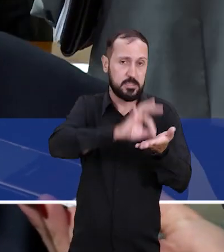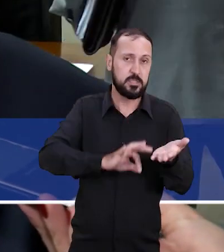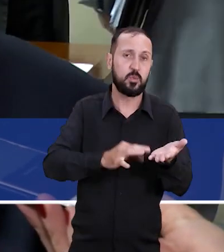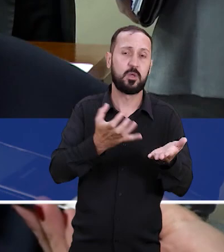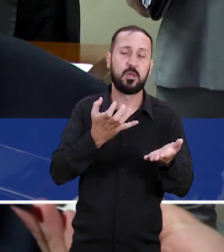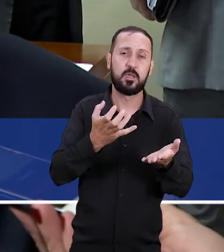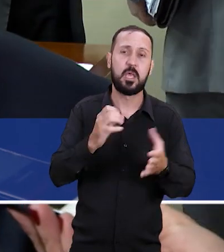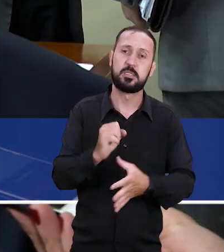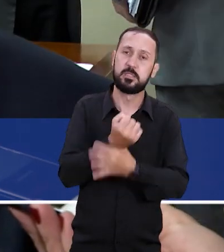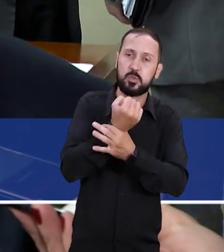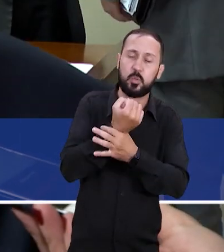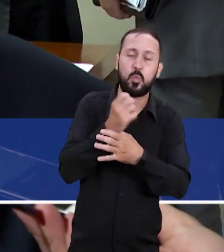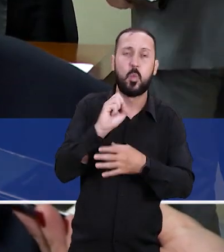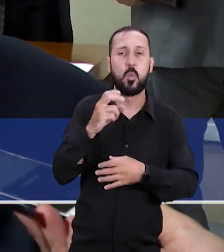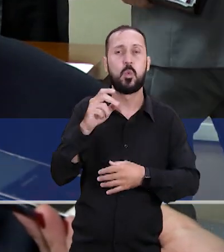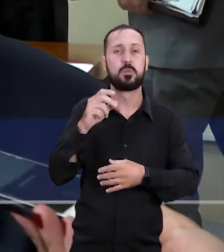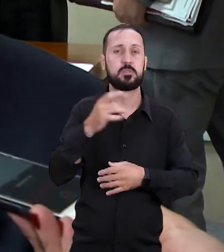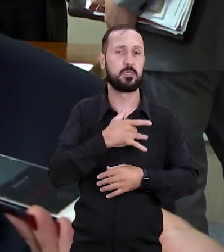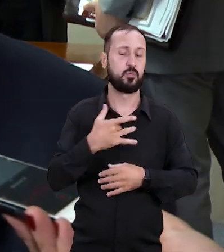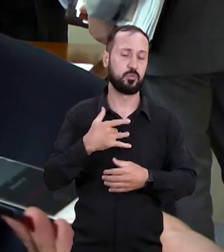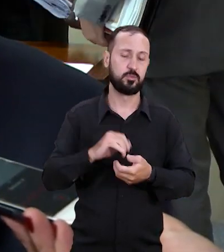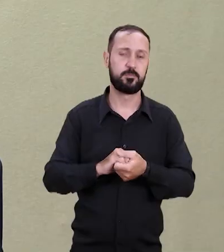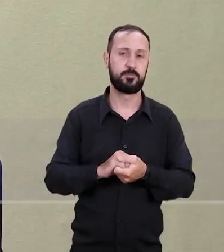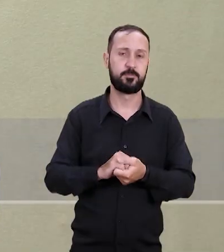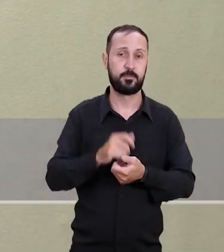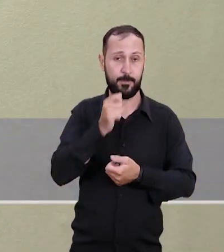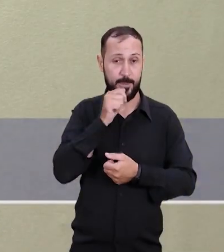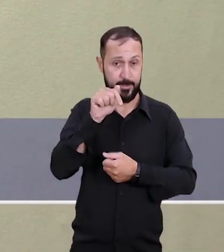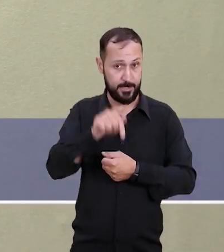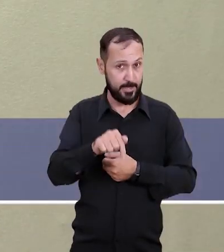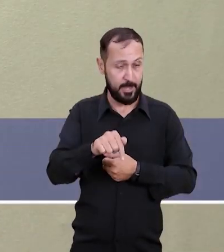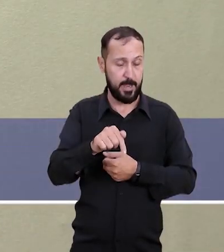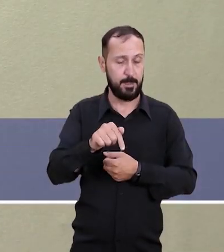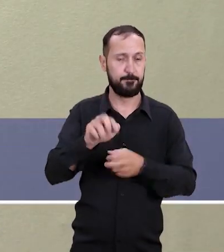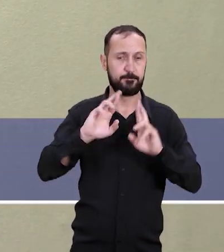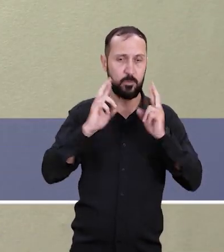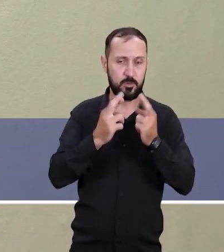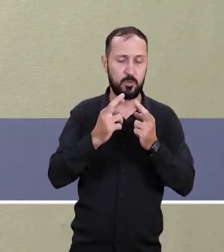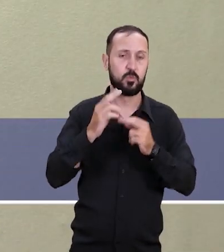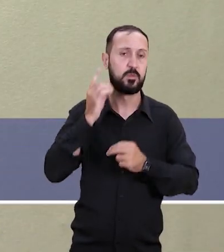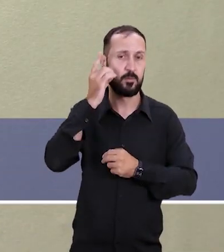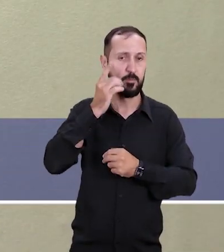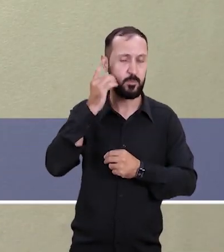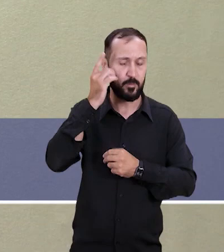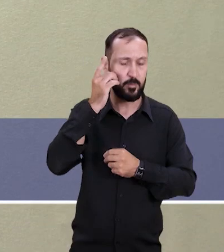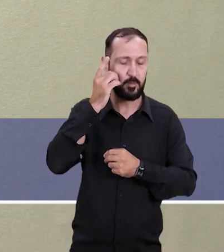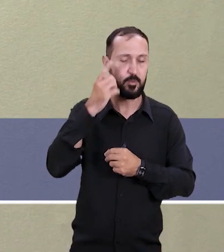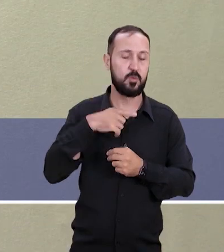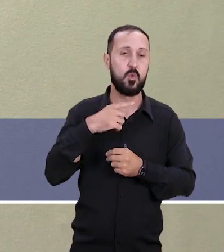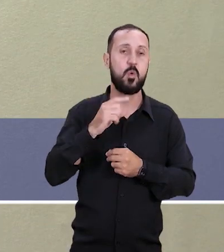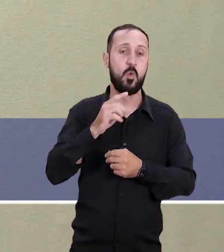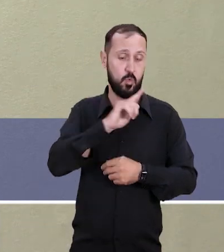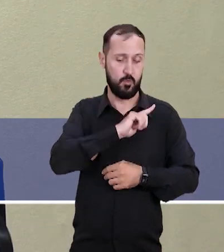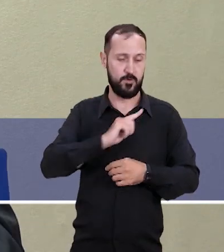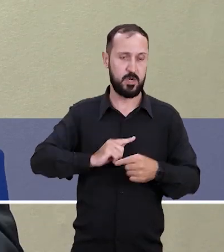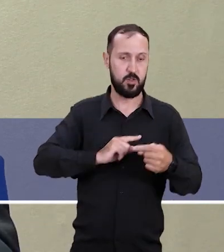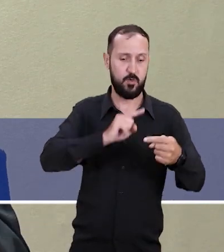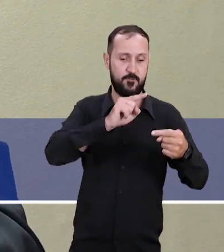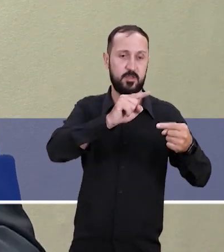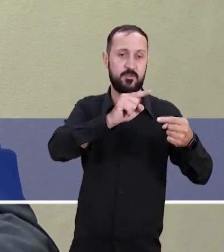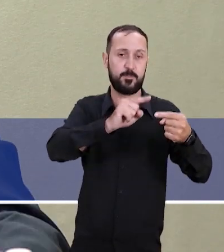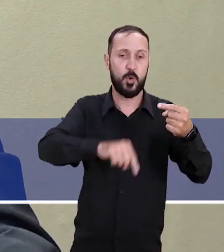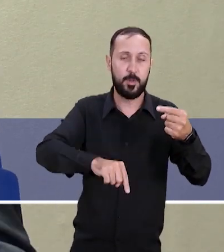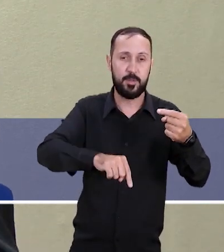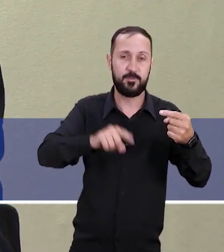que está contratado com o plano de seguro ou o plano de saúde. Ainda durante a reunião, os deputados decidiram por derrubar